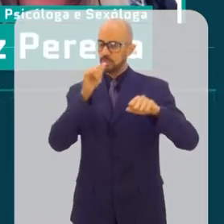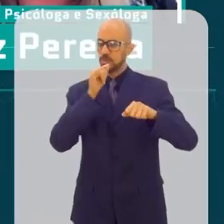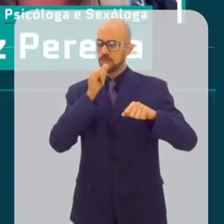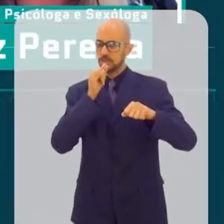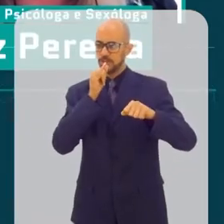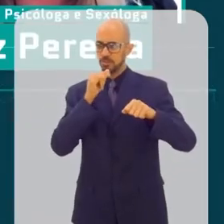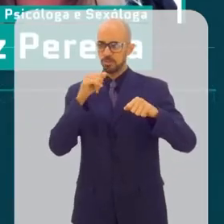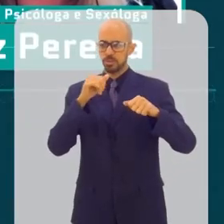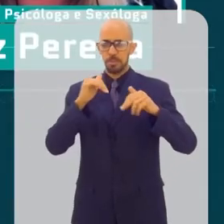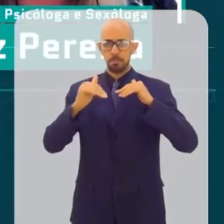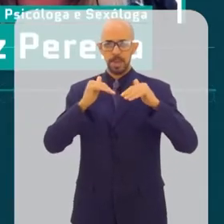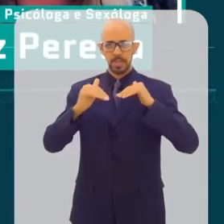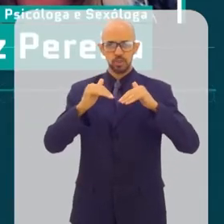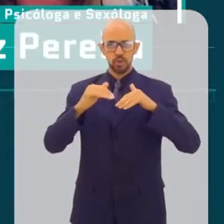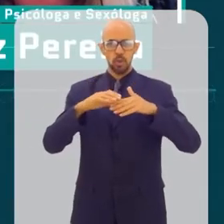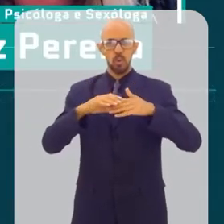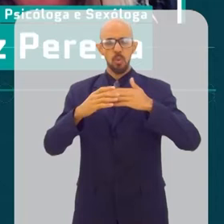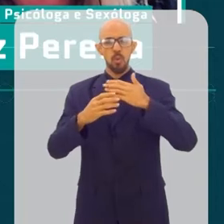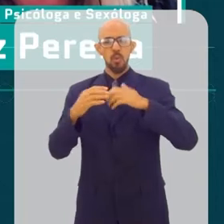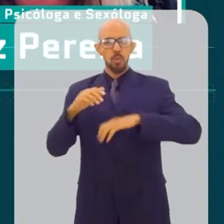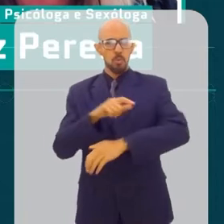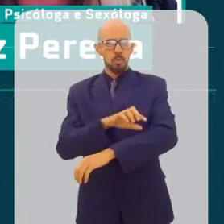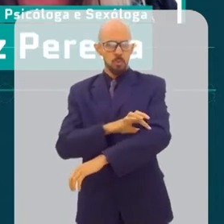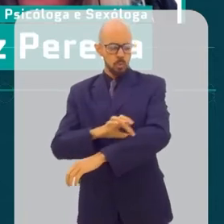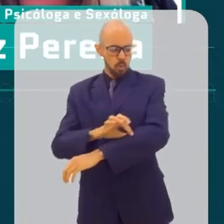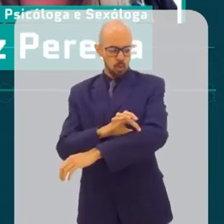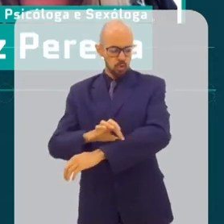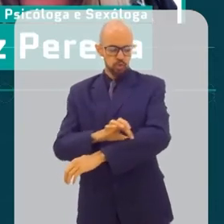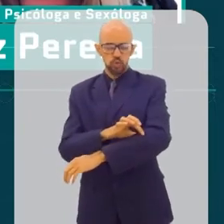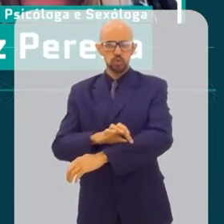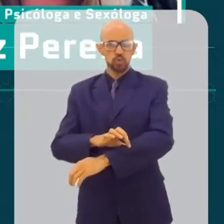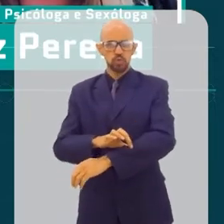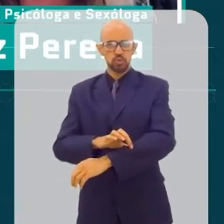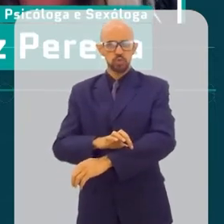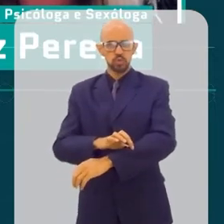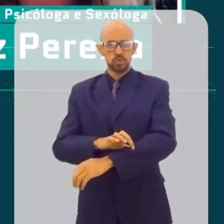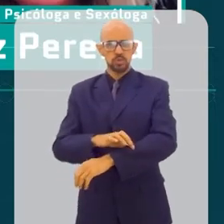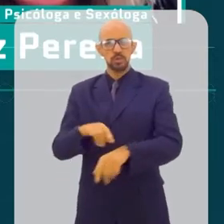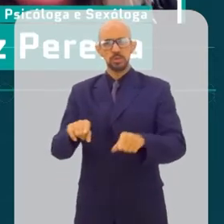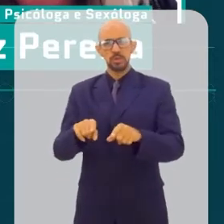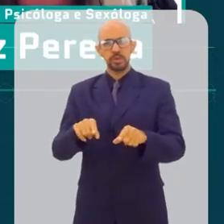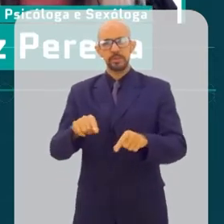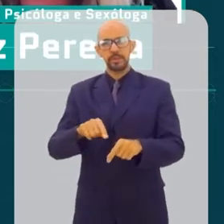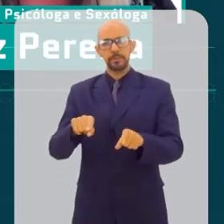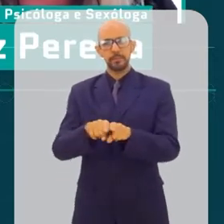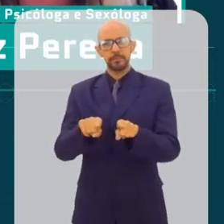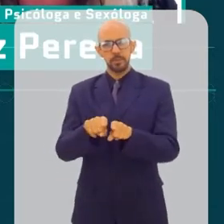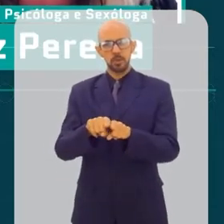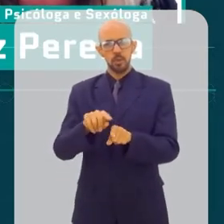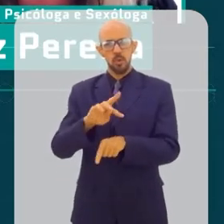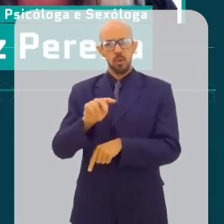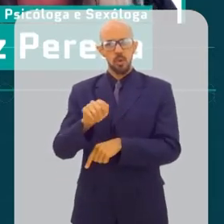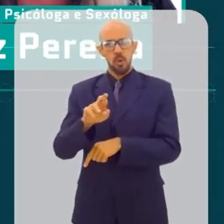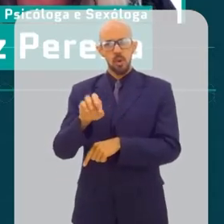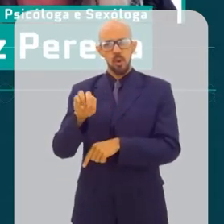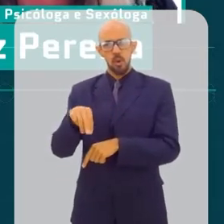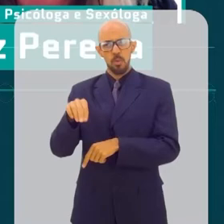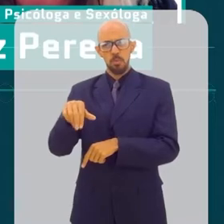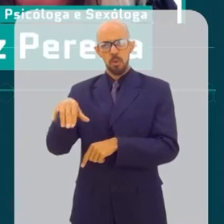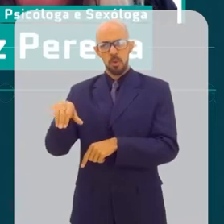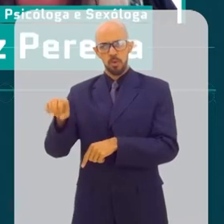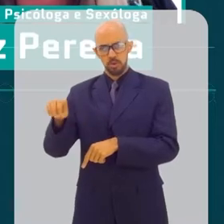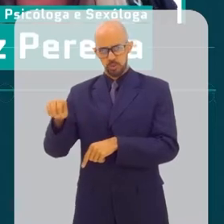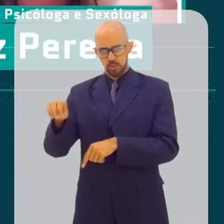a gente está mexendo com músculo, com ligamento, os hormônios, né, que são produzidos no momento